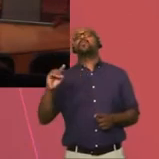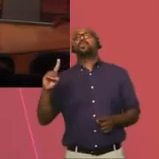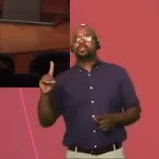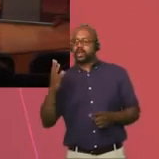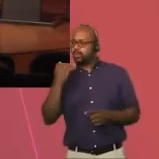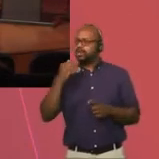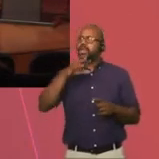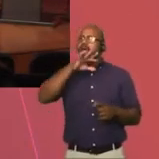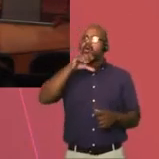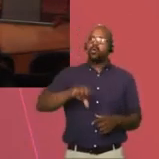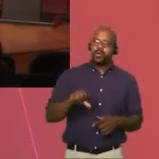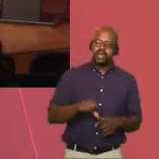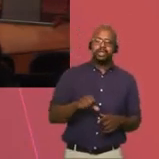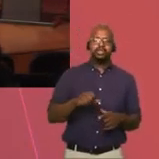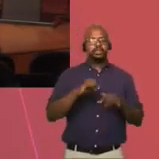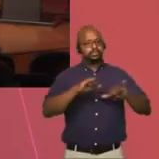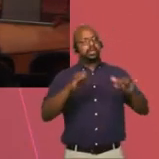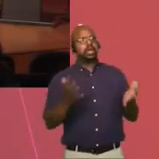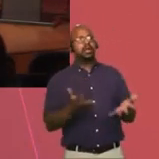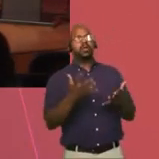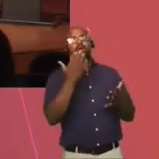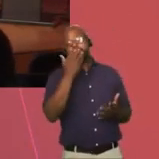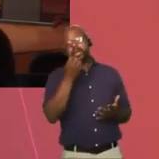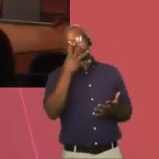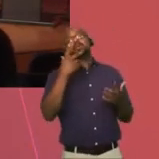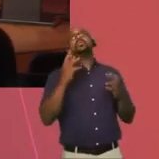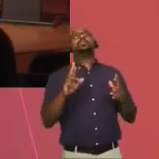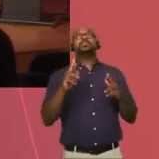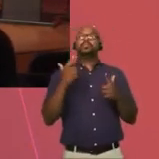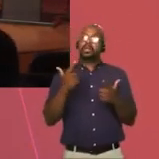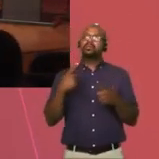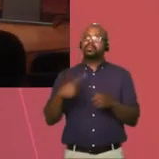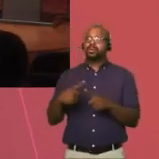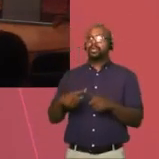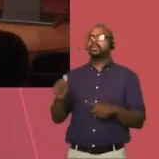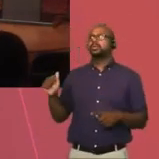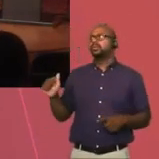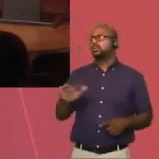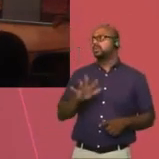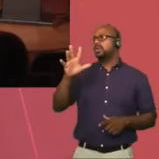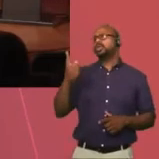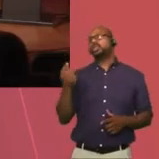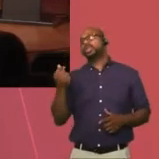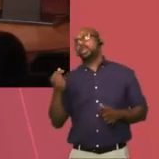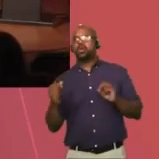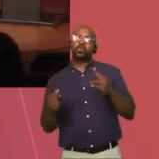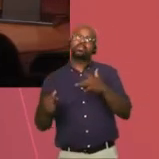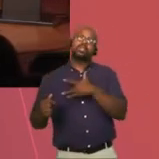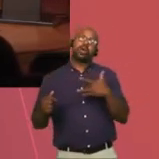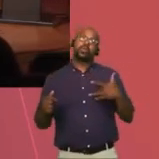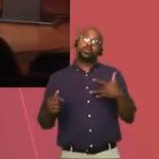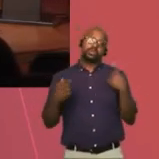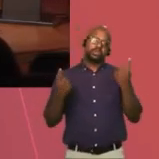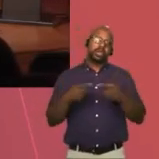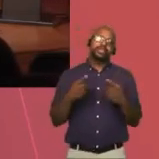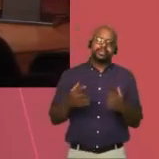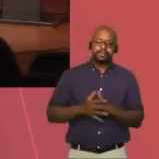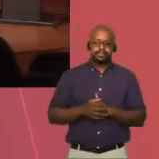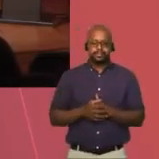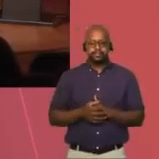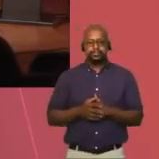comidas 15 e provendo as comidas boas vamos ver TV Aconteça o que acontecer cara né seja em dinheiro ou seja saúde a nossa